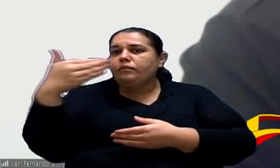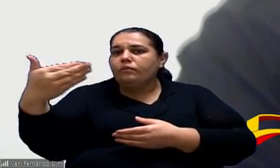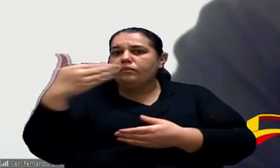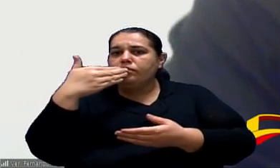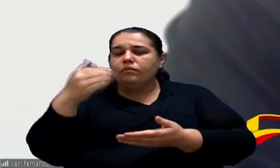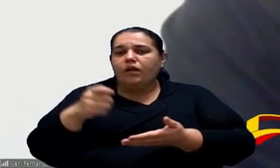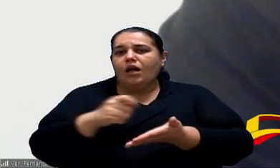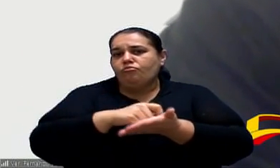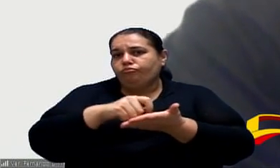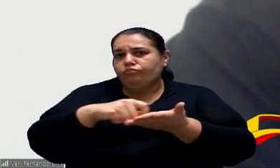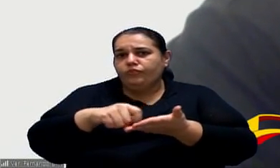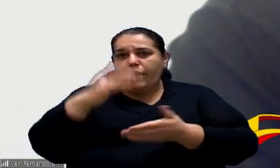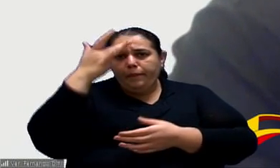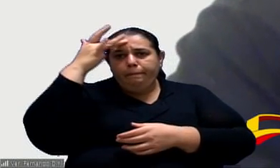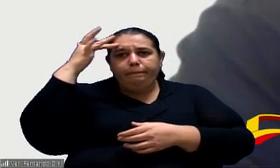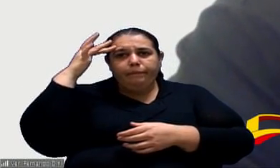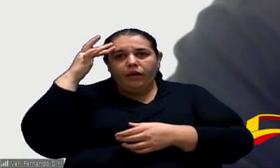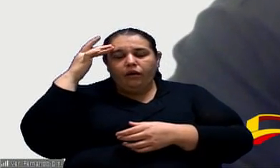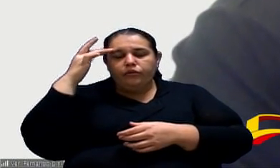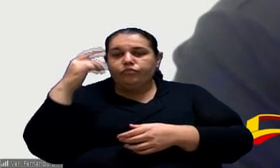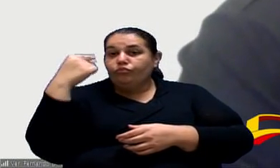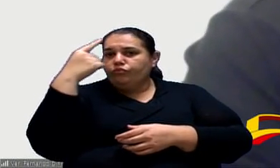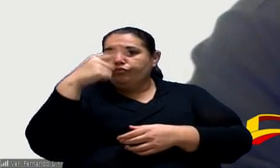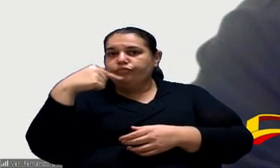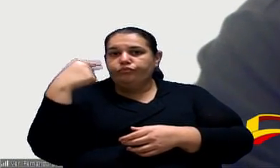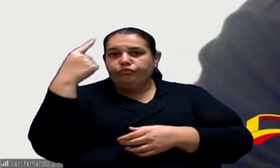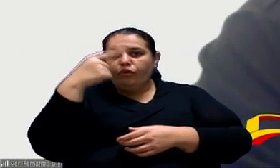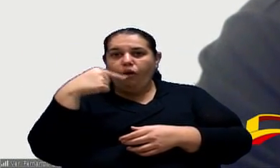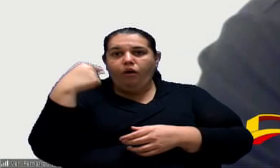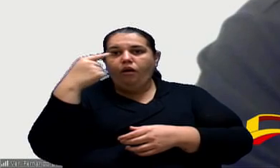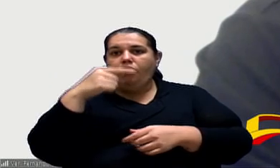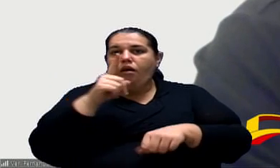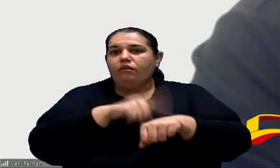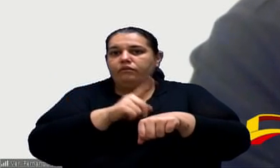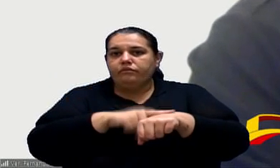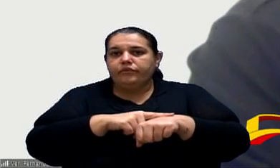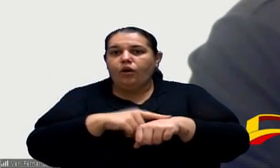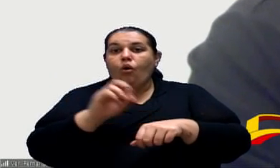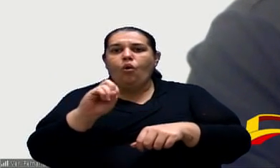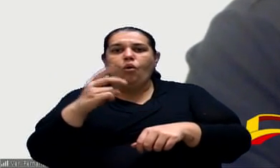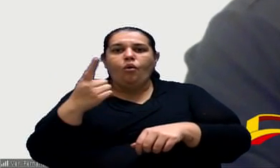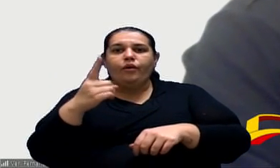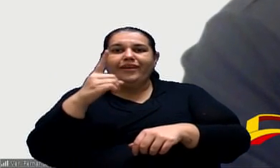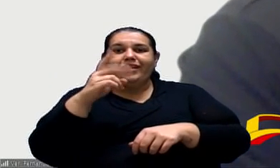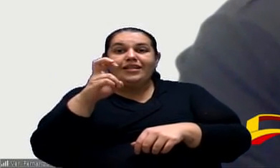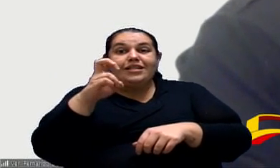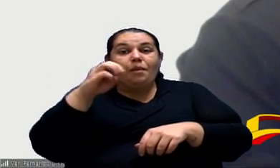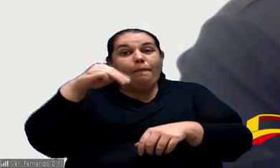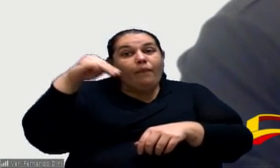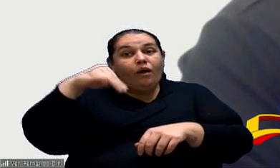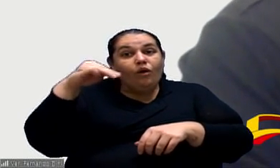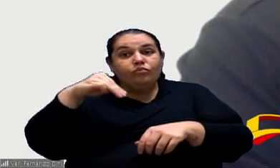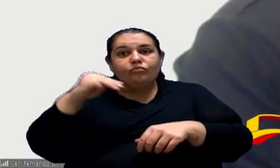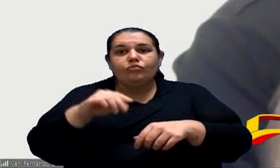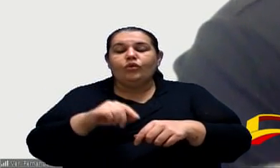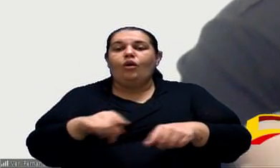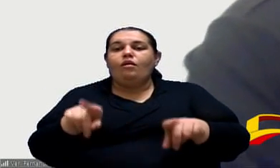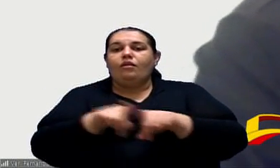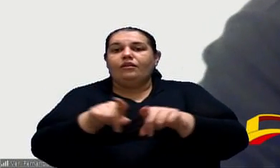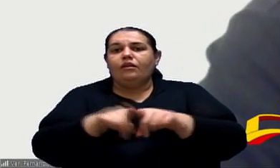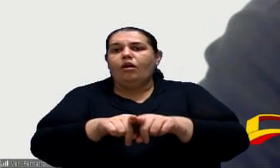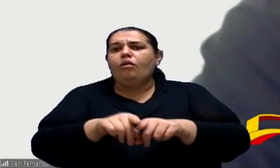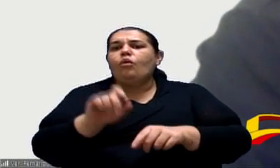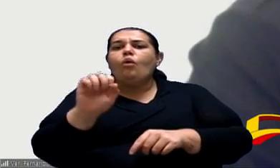de pessoas que passam de 15 minutos em banco e quantos efetivamente